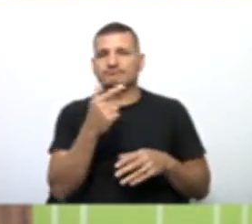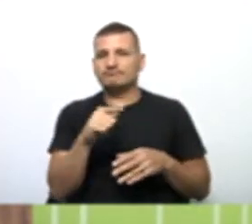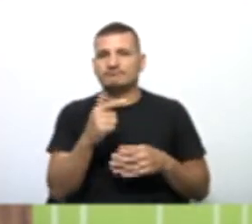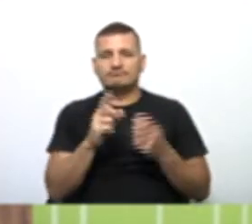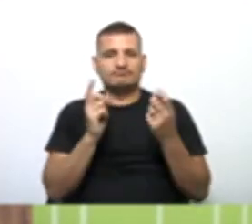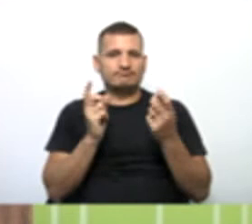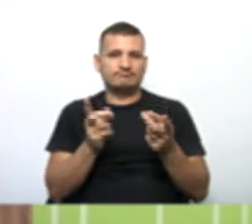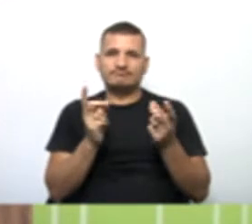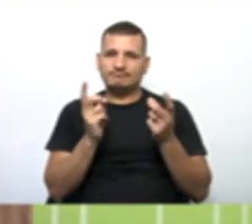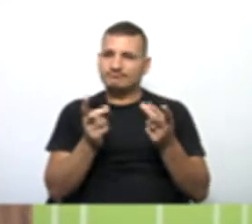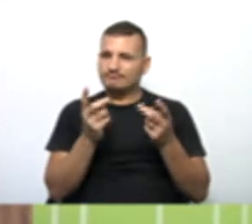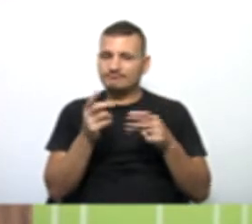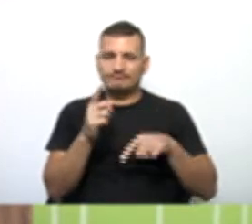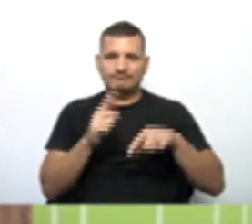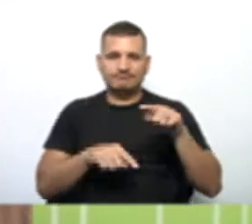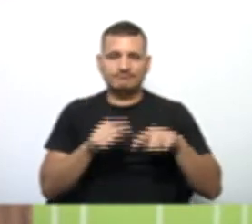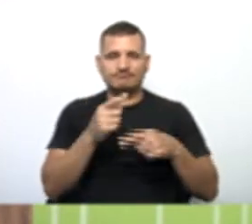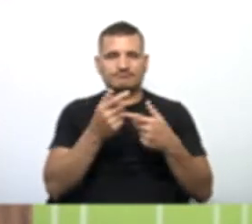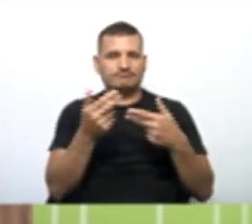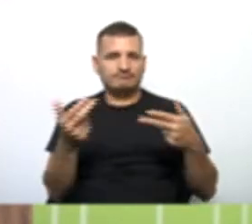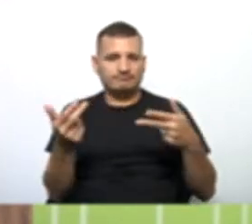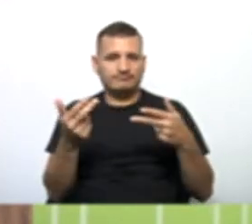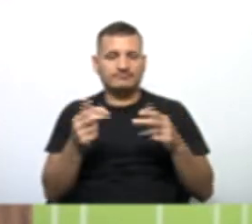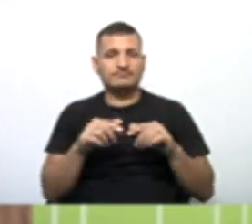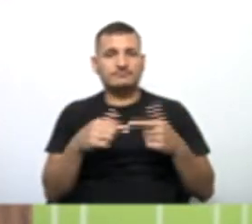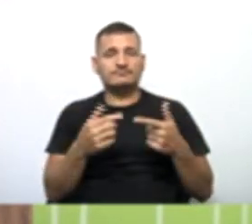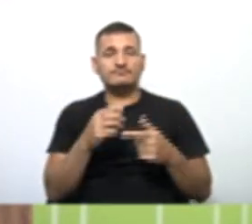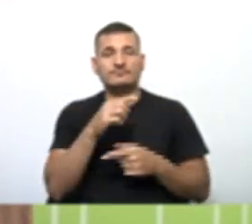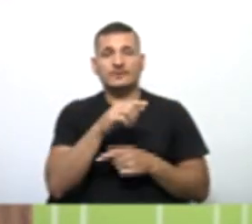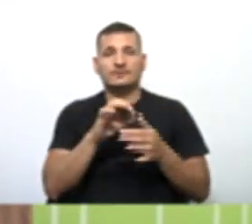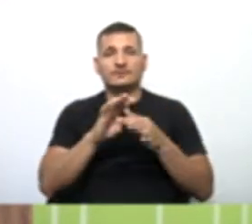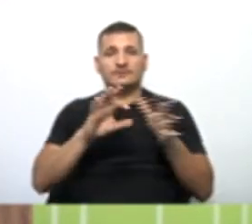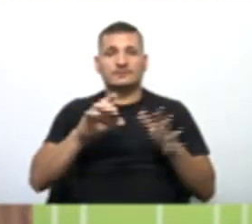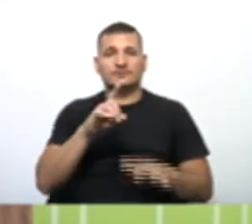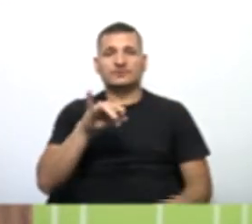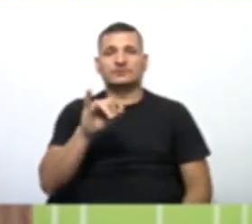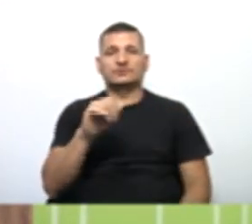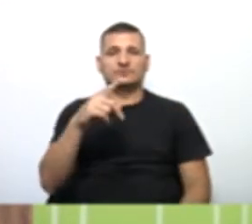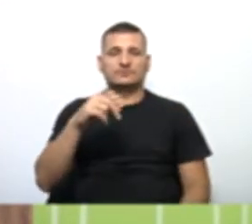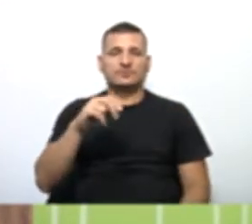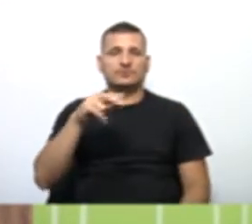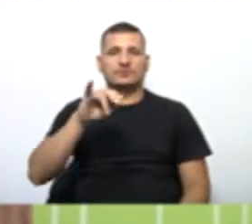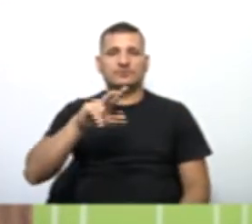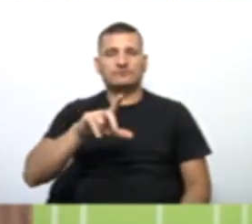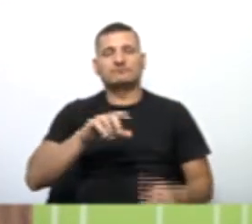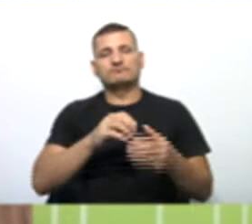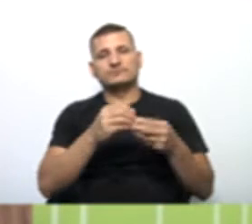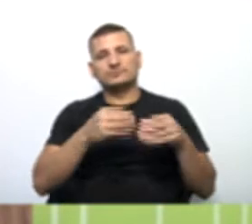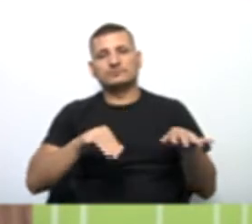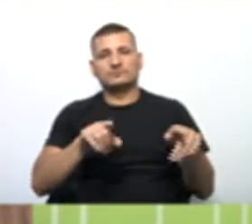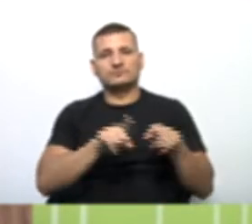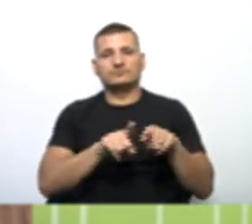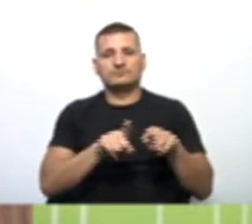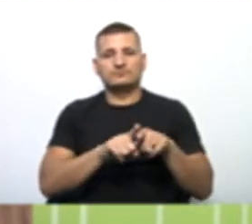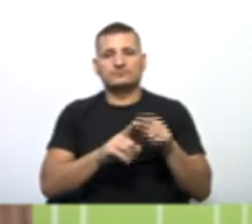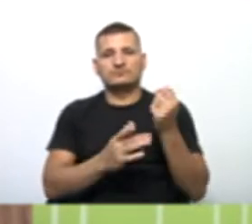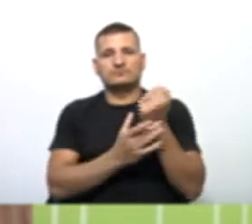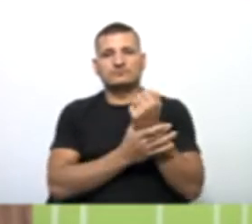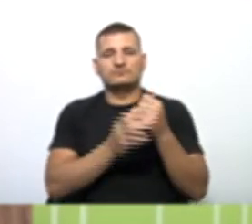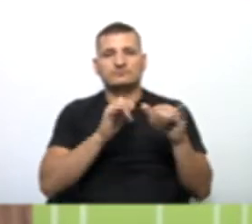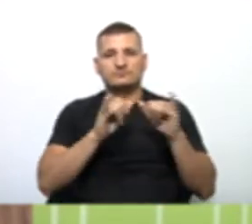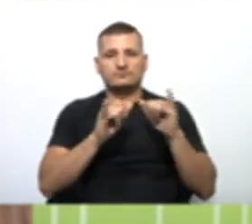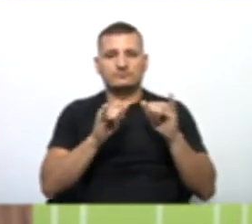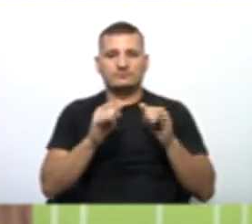mais produtos. Então, a disponibilidade afeta também a segurança dessas informações,